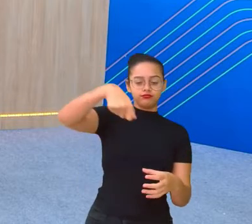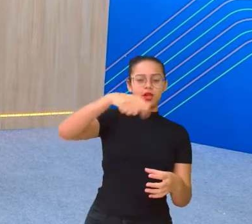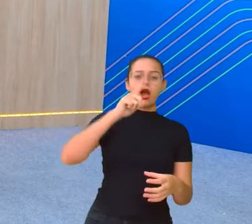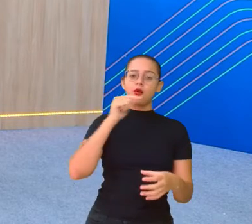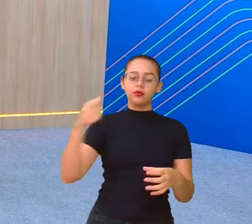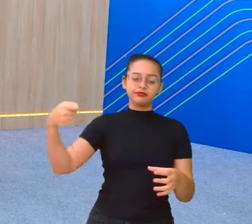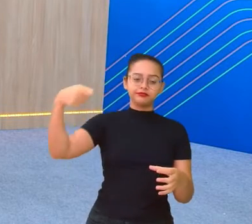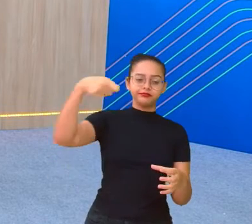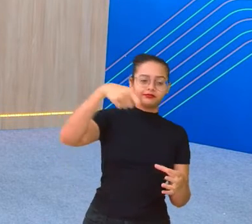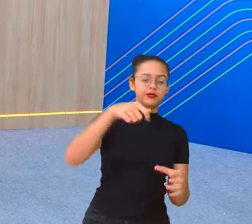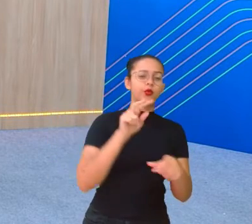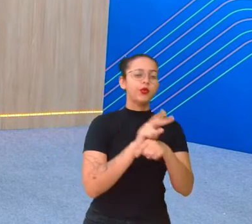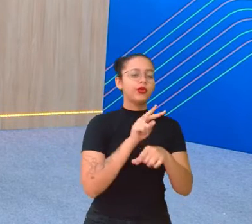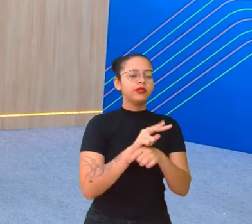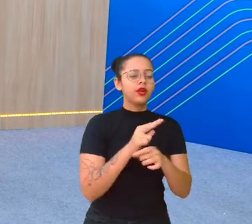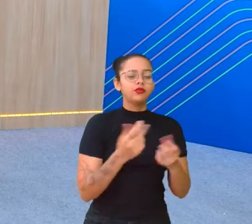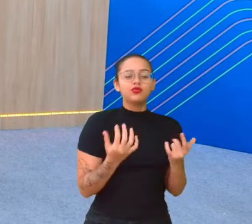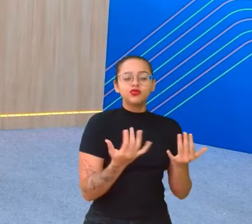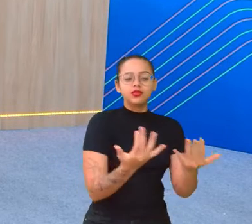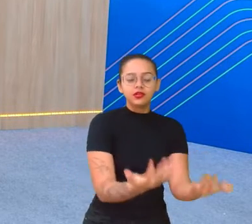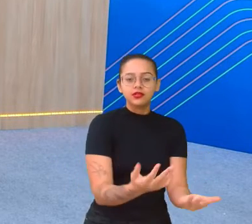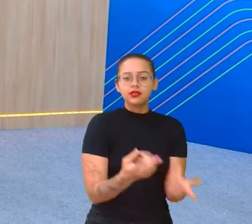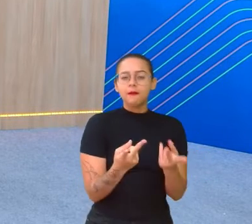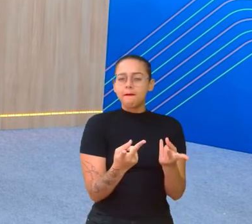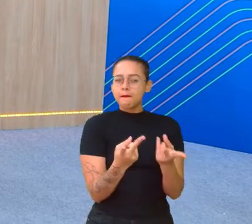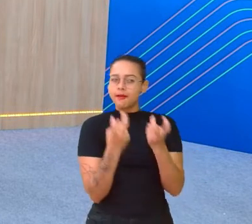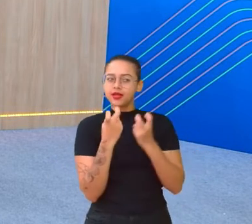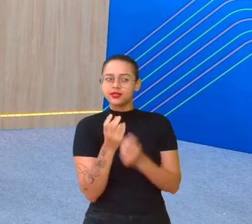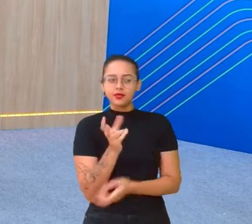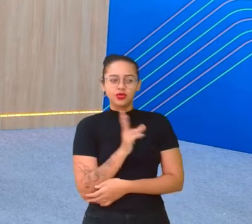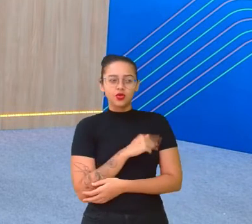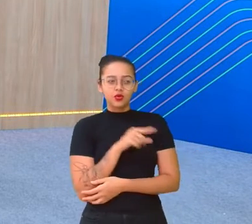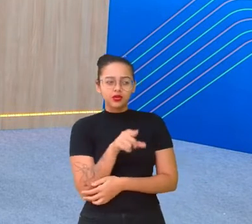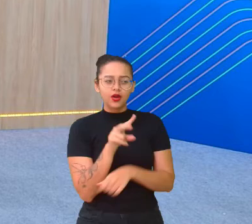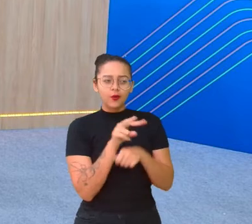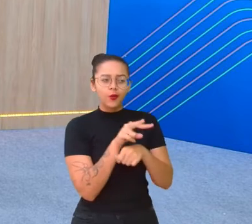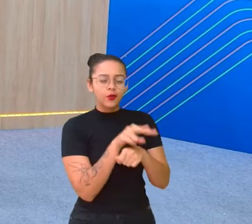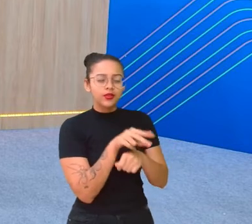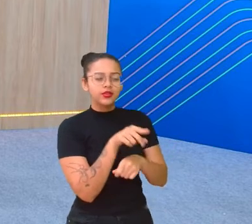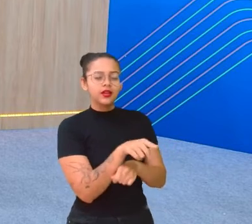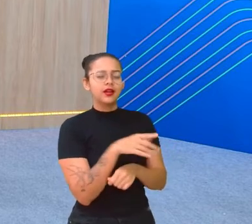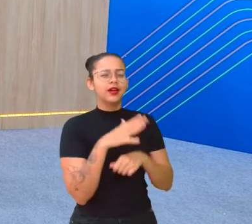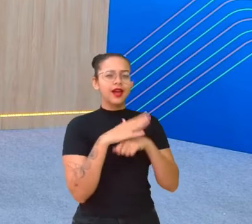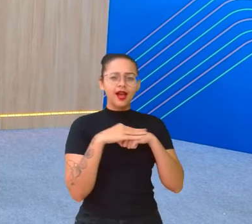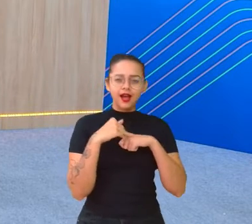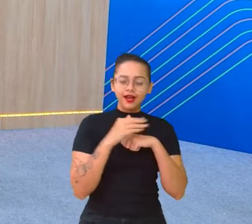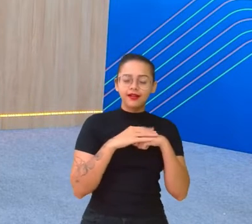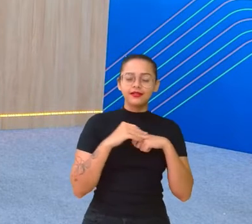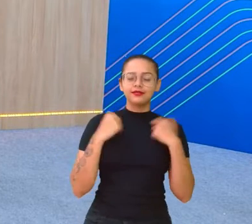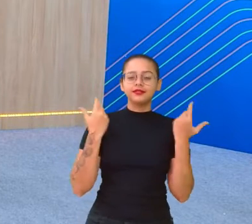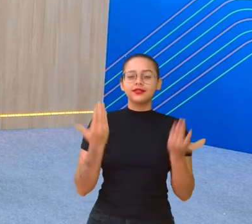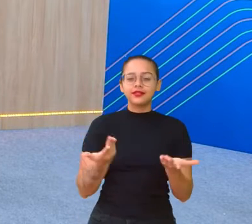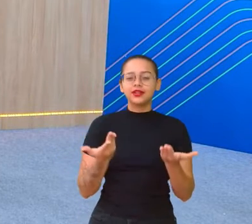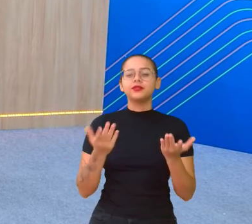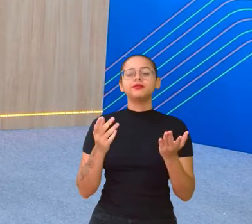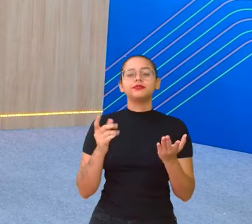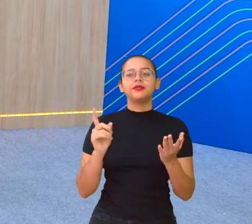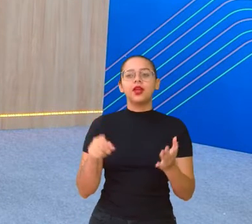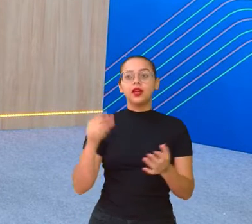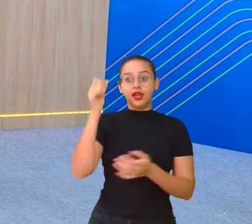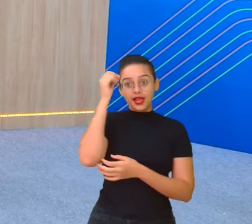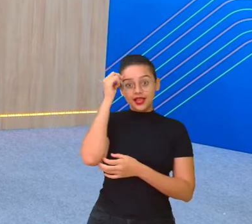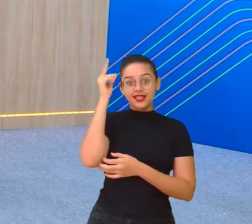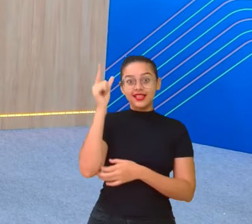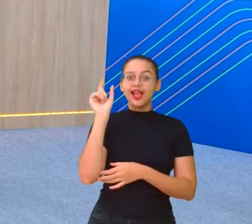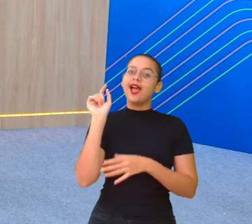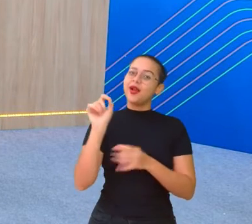uma plantinha, de um jardinzinho, né? Você vê aquele cuidar, né? Aquele carinho. Então, é trazer essa